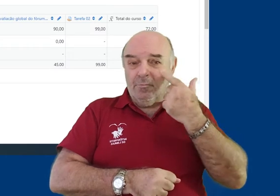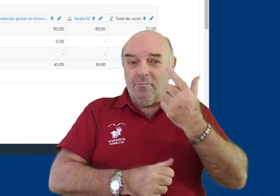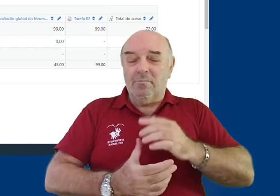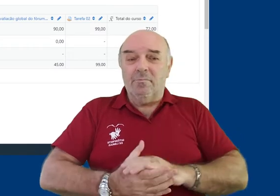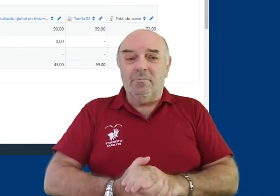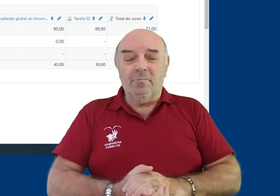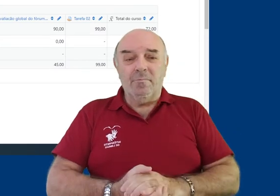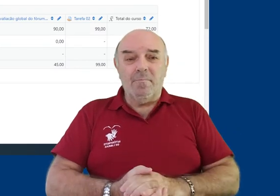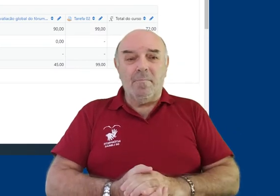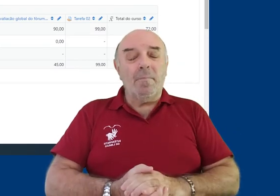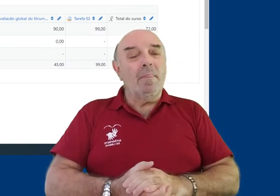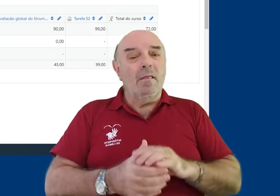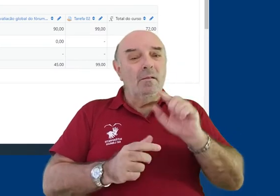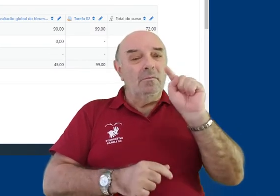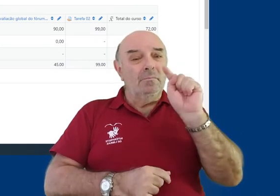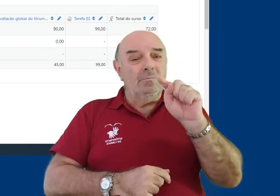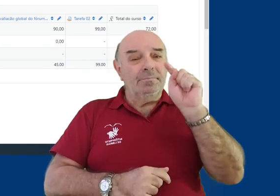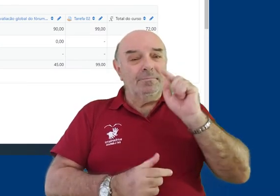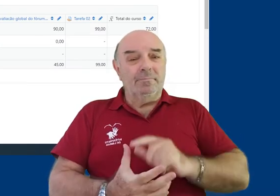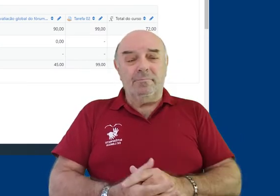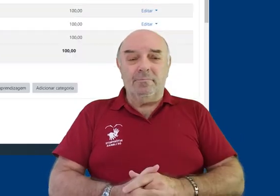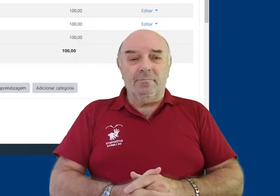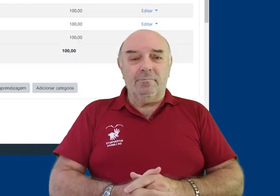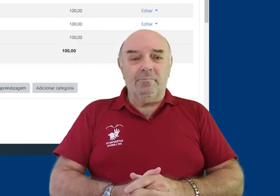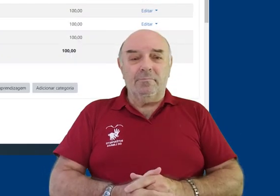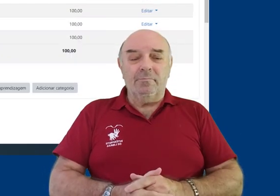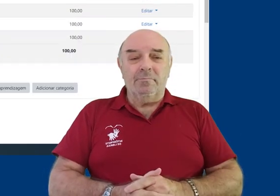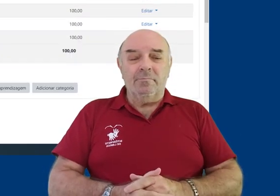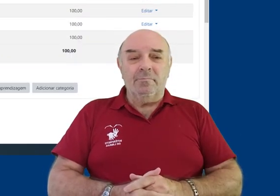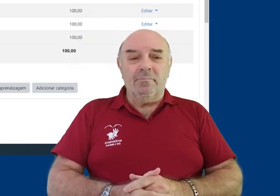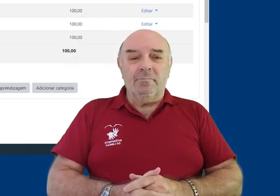de notas. Clicamos sobre ela.